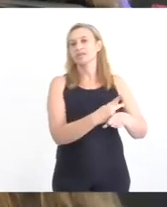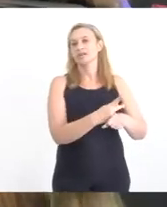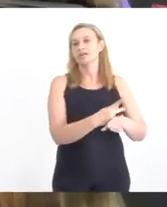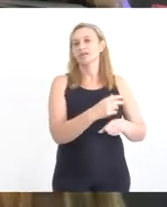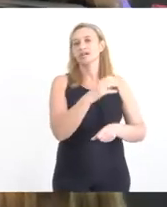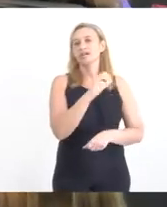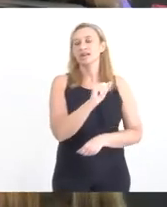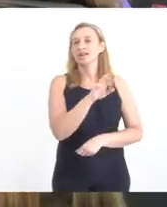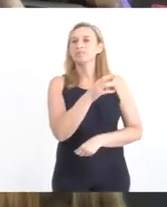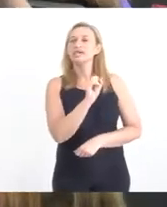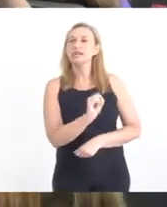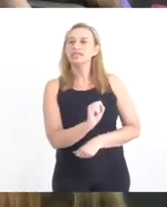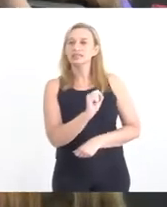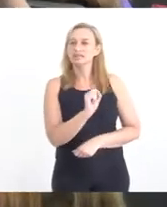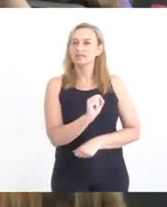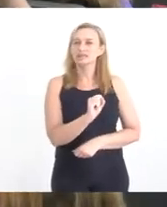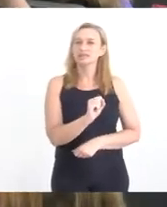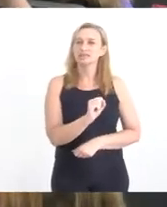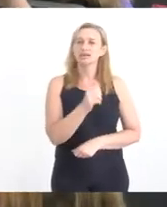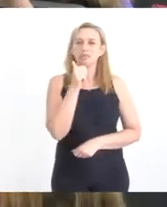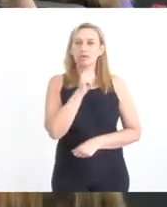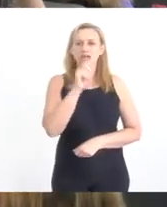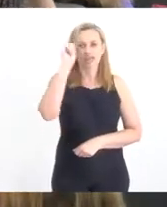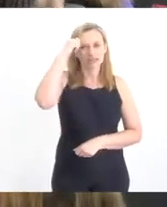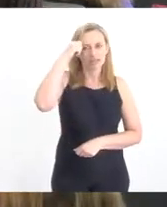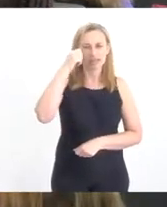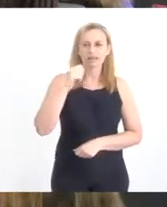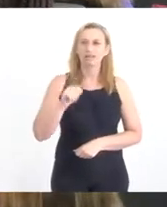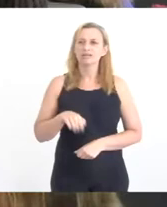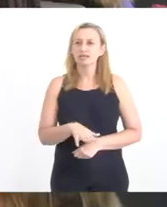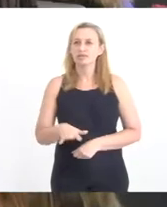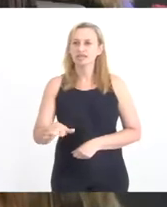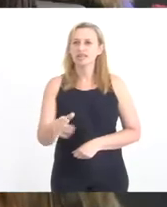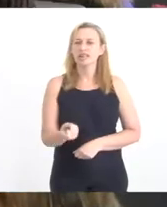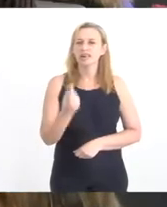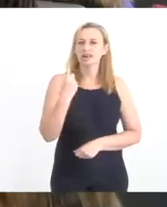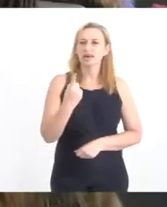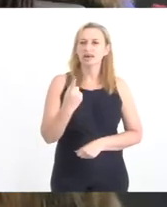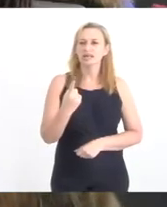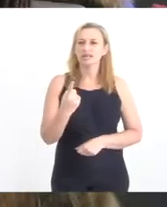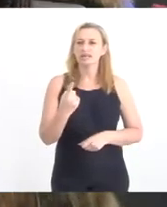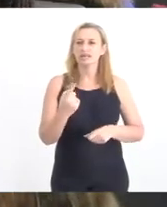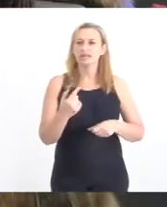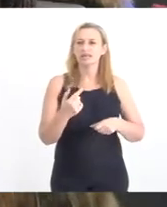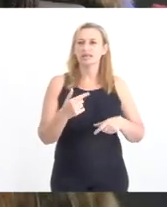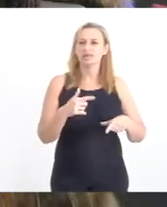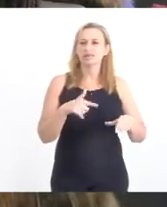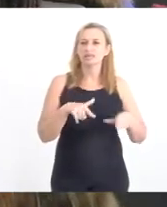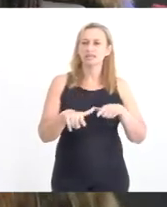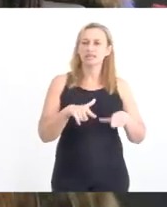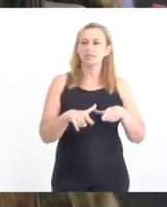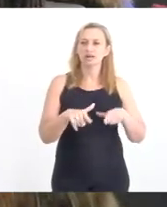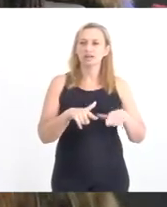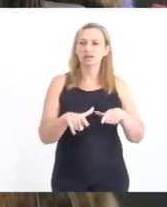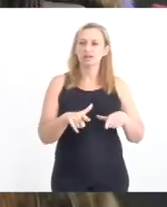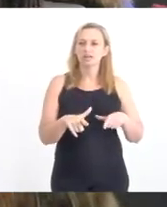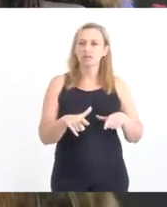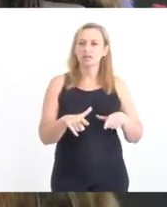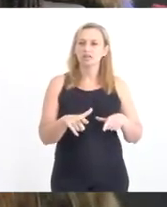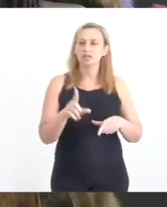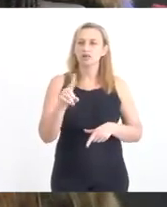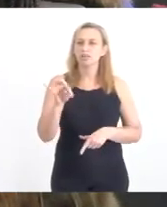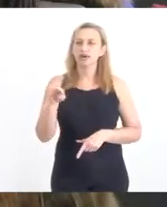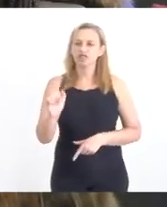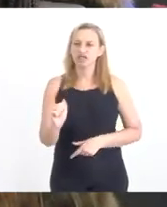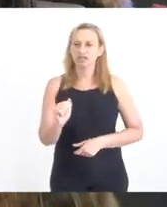mim me Lírio mulher negra periférica ex-empregada doméstica que tá lutando contra fome dentro dos